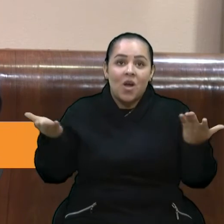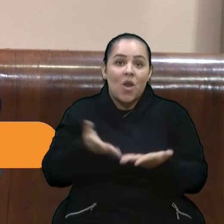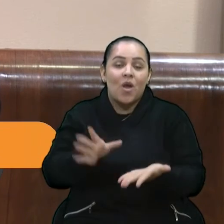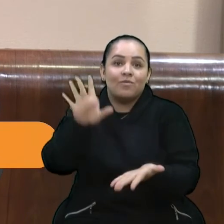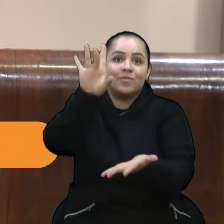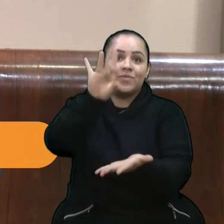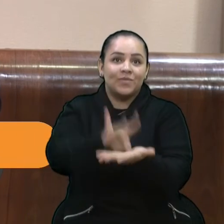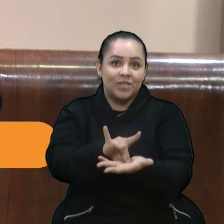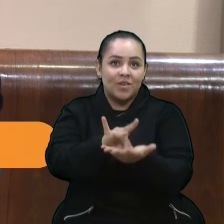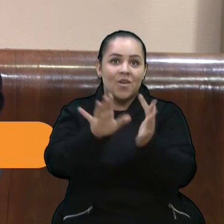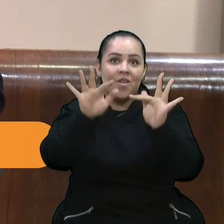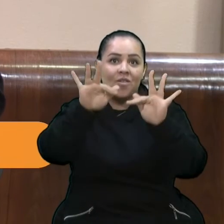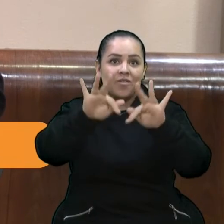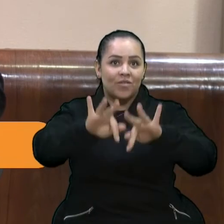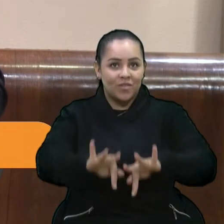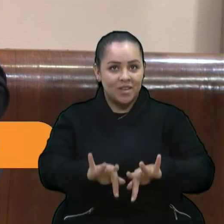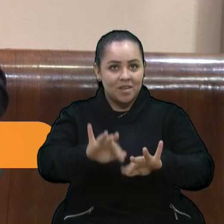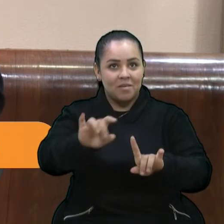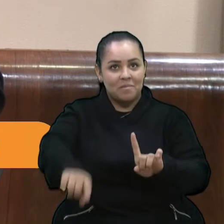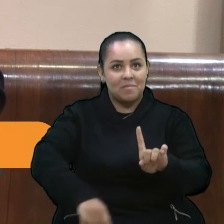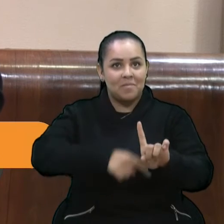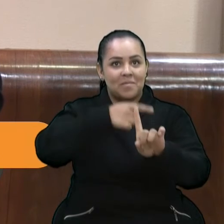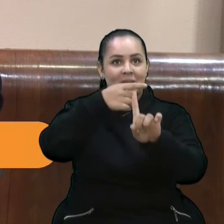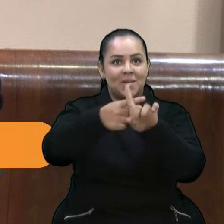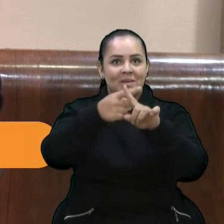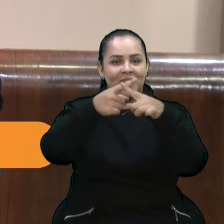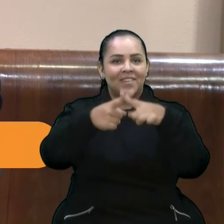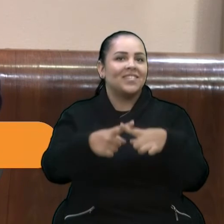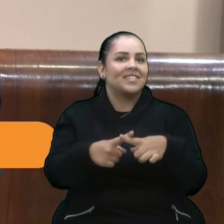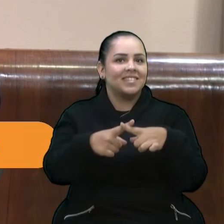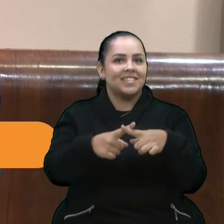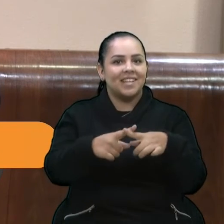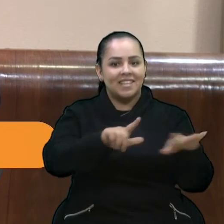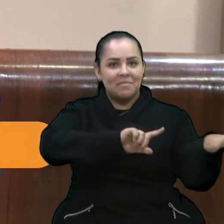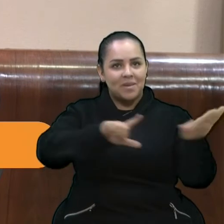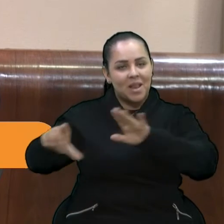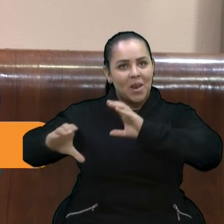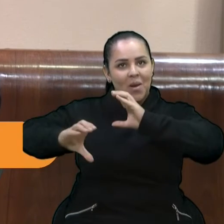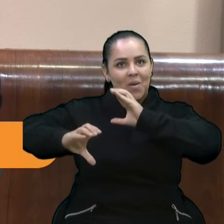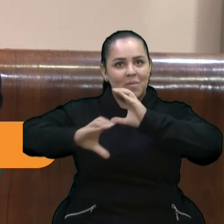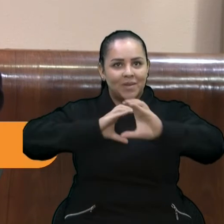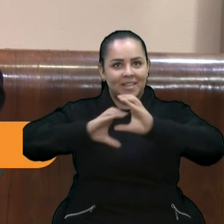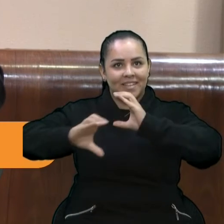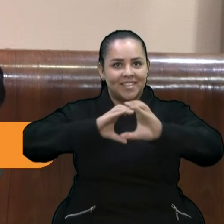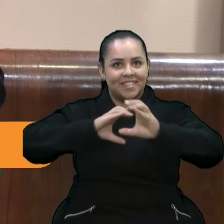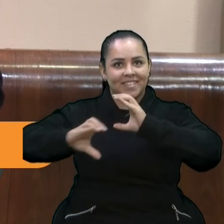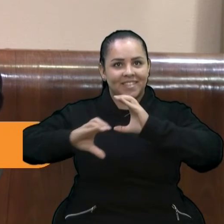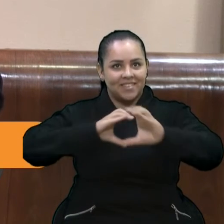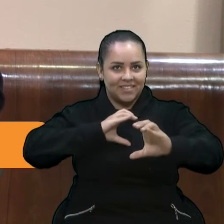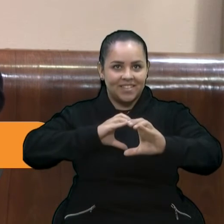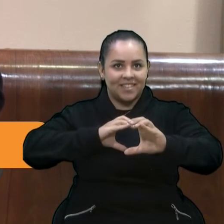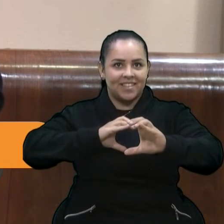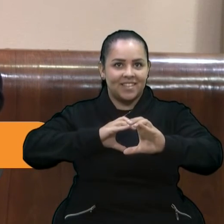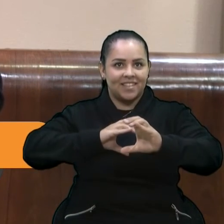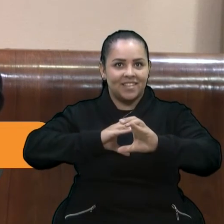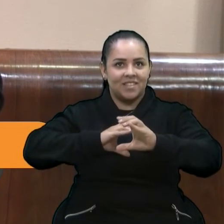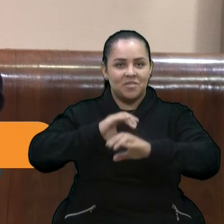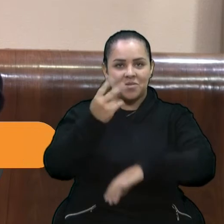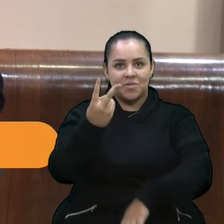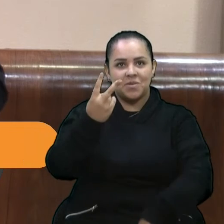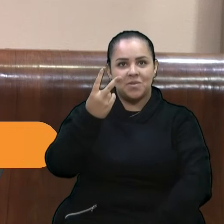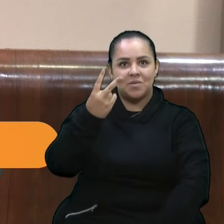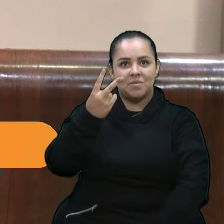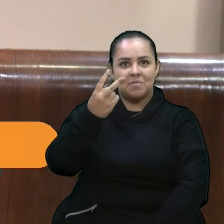vamos encerrando mais uma edição da Semana da Comunicação, edição do ano de